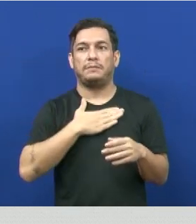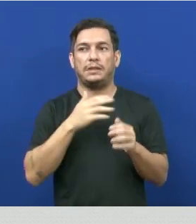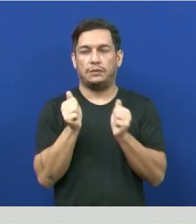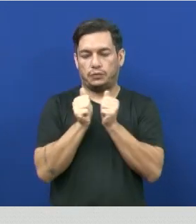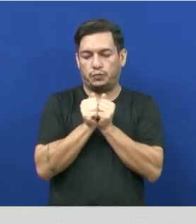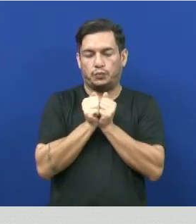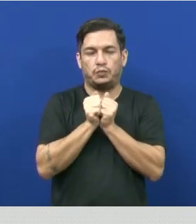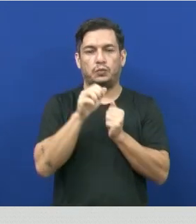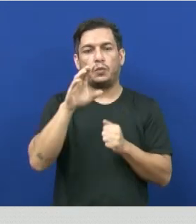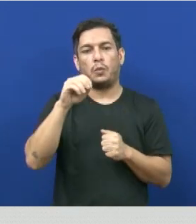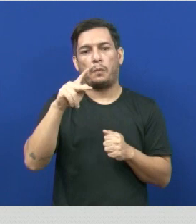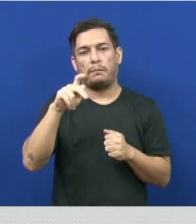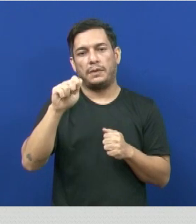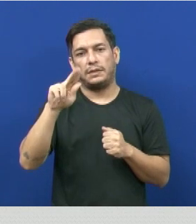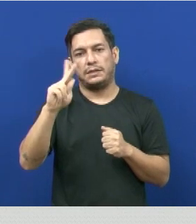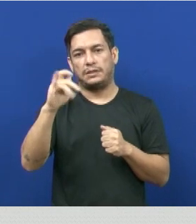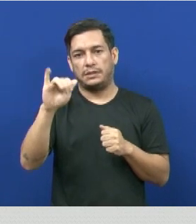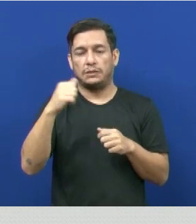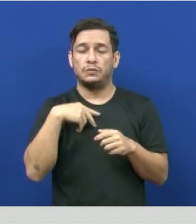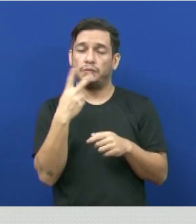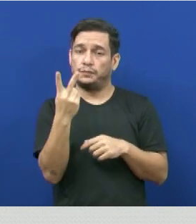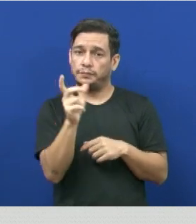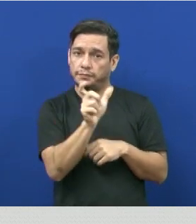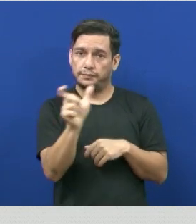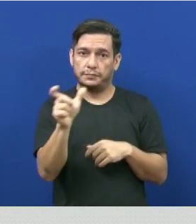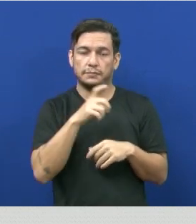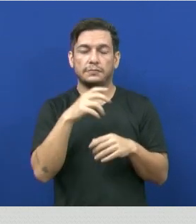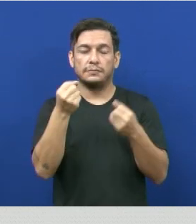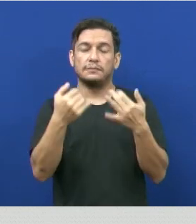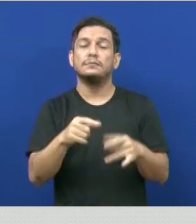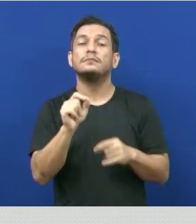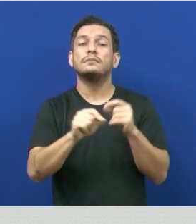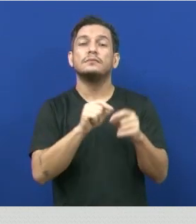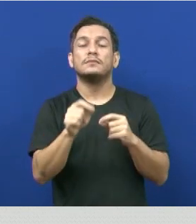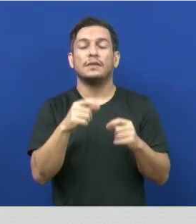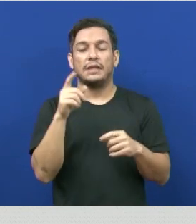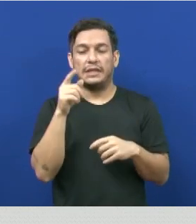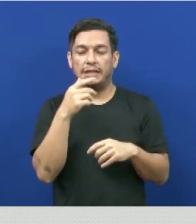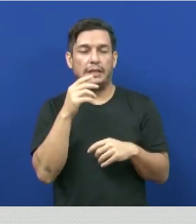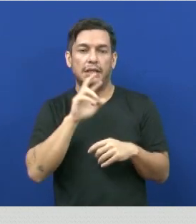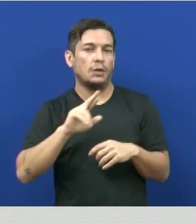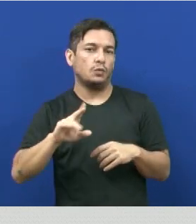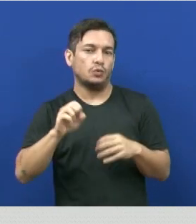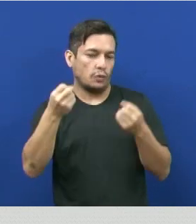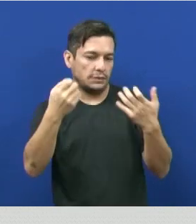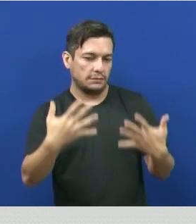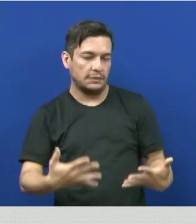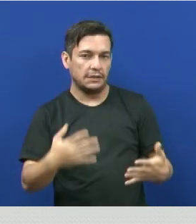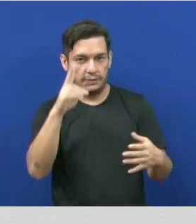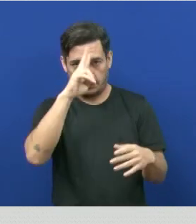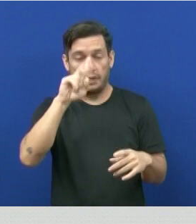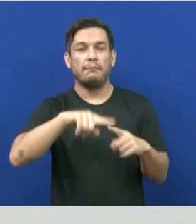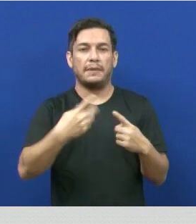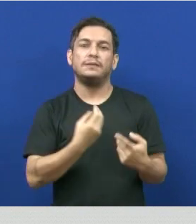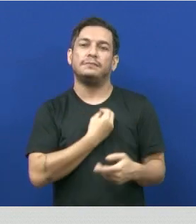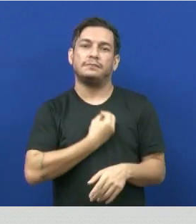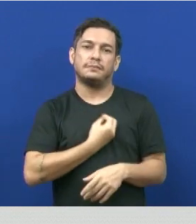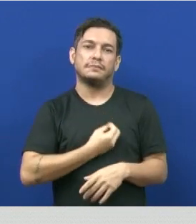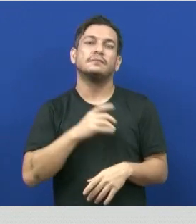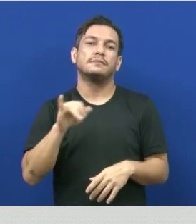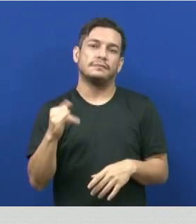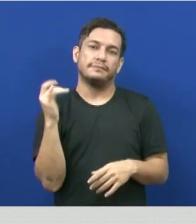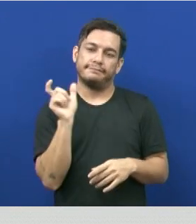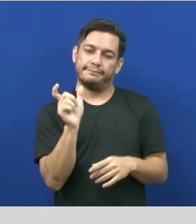minha companhia esses dois elementos trazem à tona que esse narrador não só conta essa história mas participa e isso é um